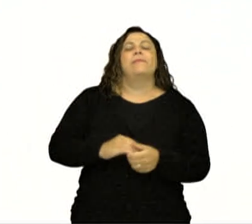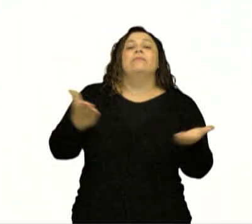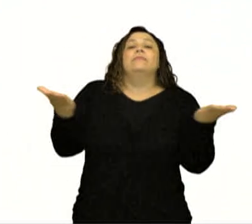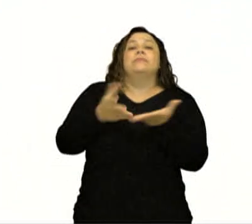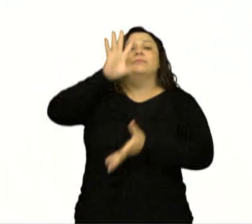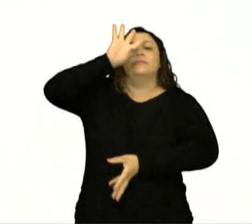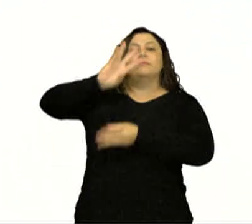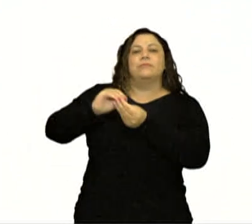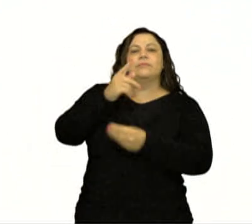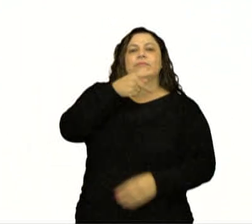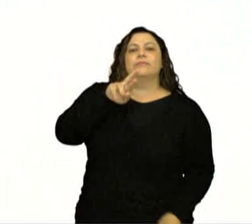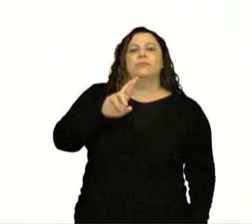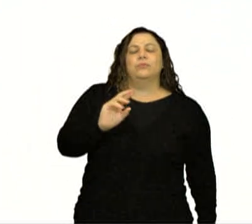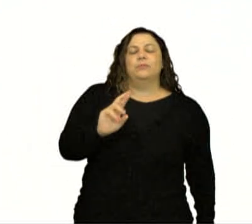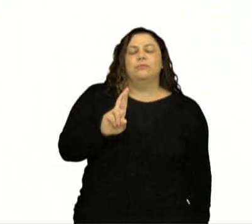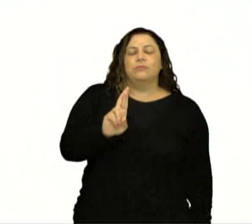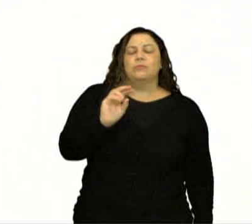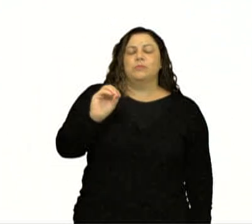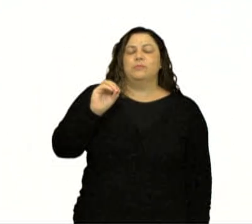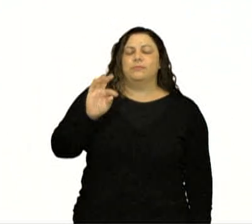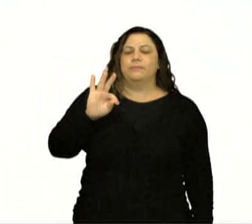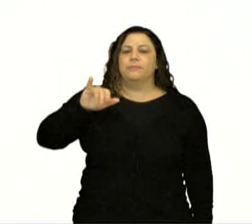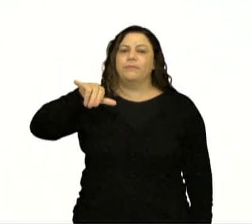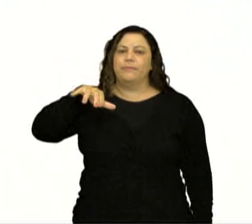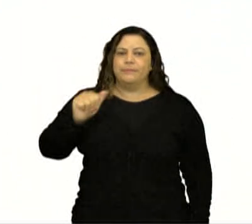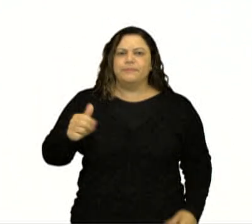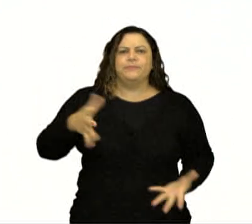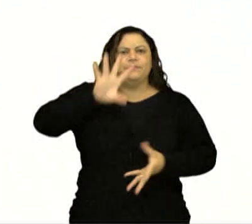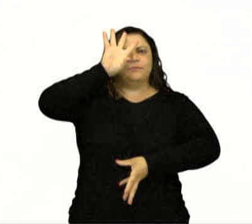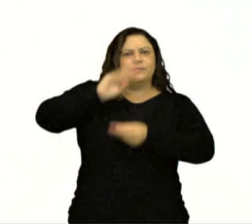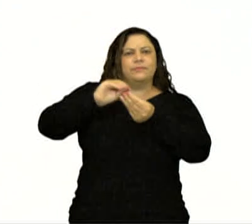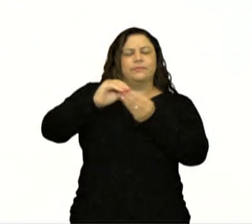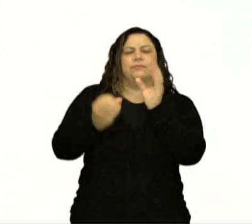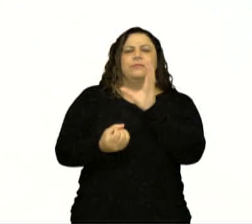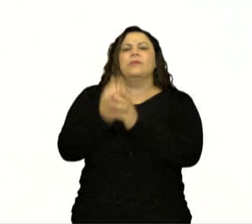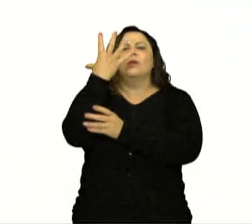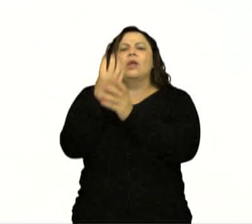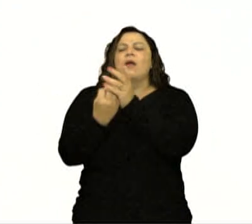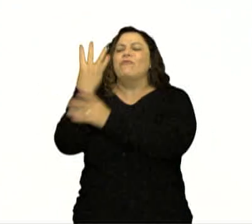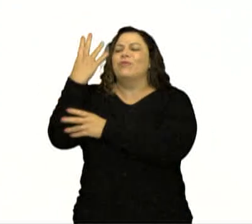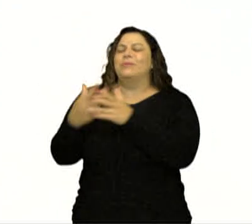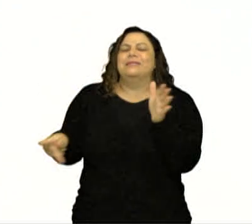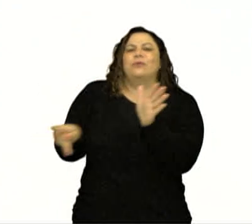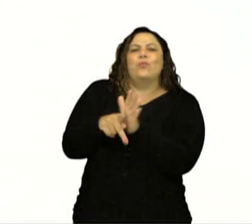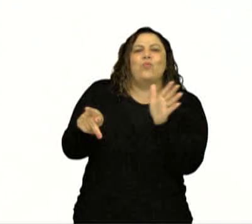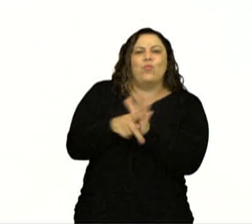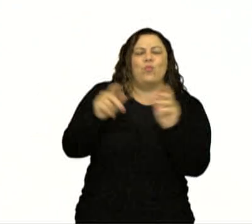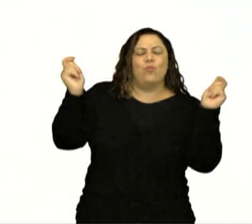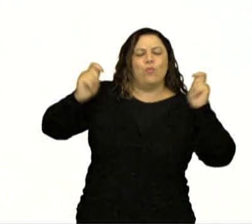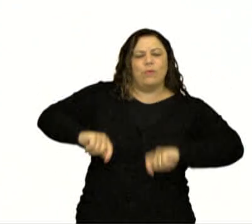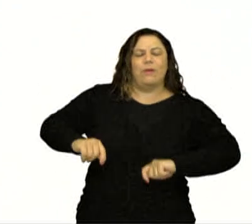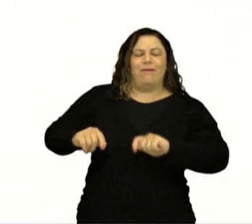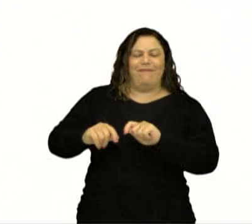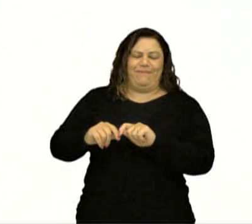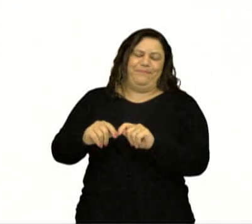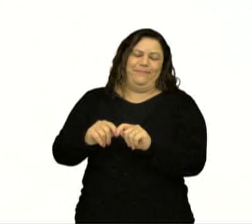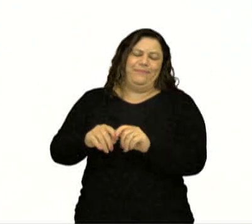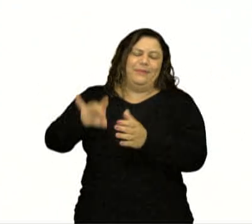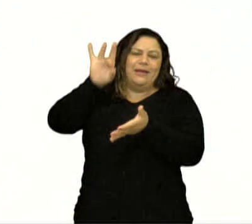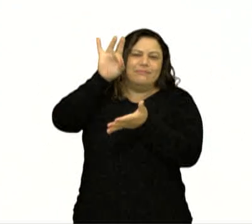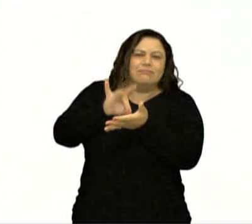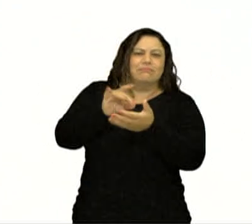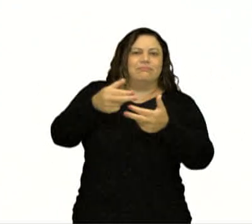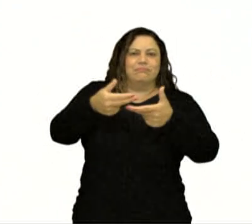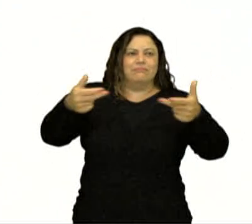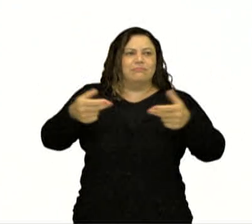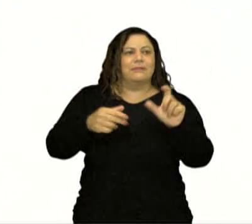falar da síntese proteica. O que seria a síntese? Síntese é formação, a formação das proteínas efetivamente, né? Então nós temos